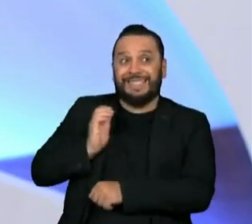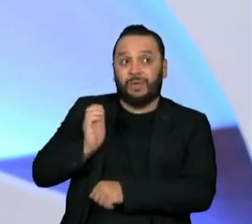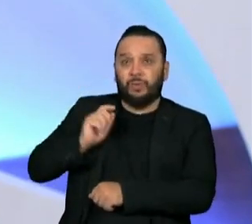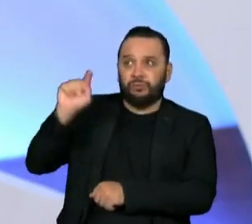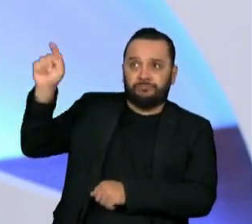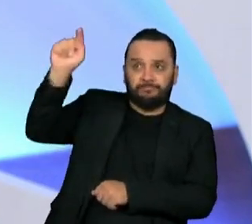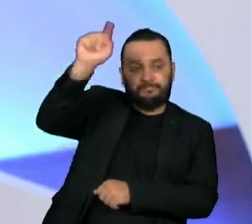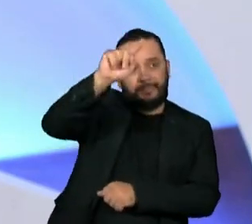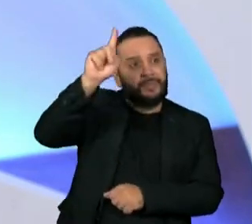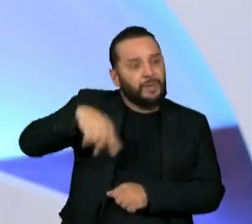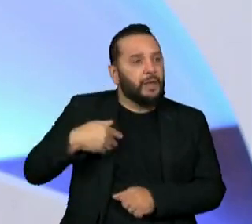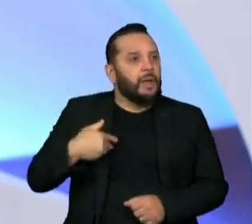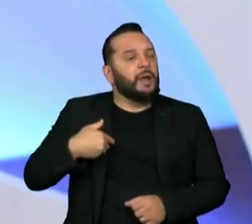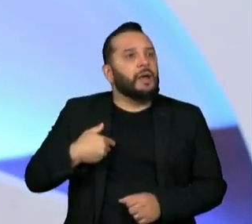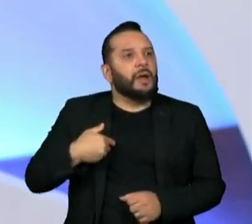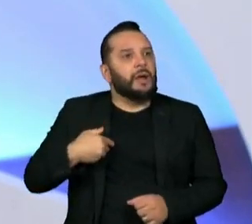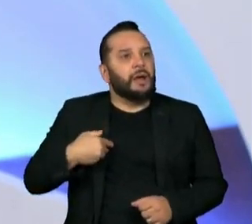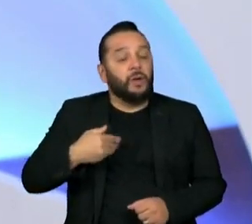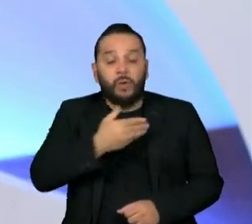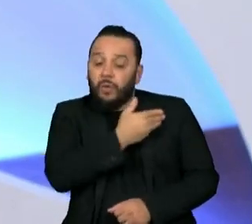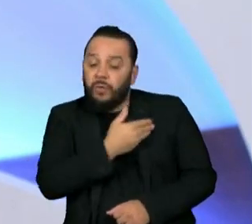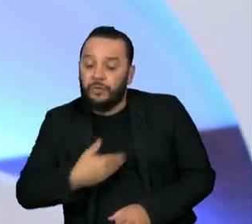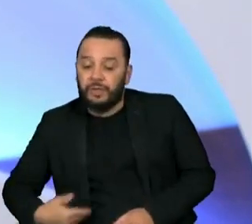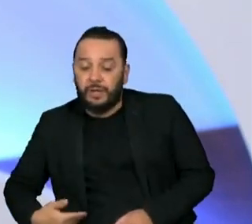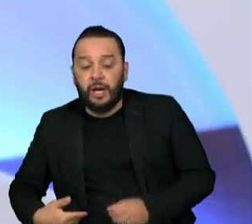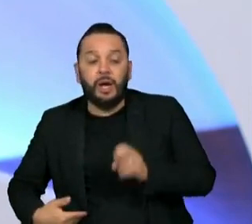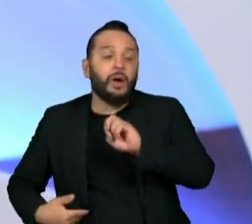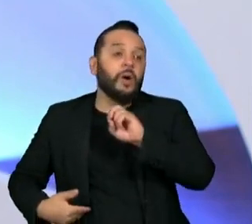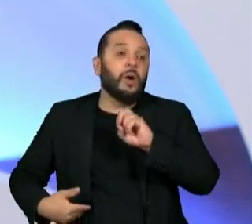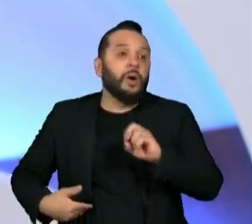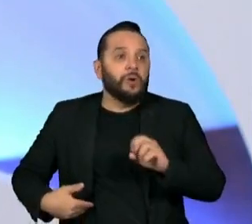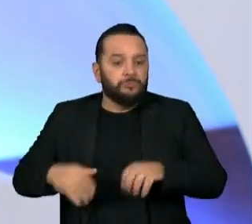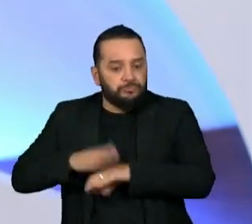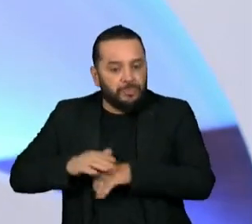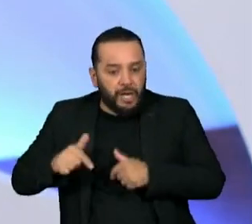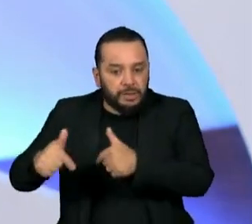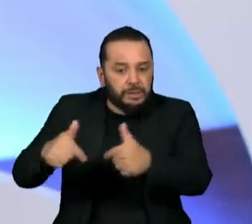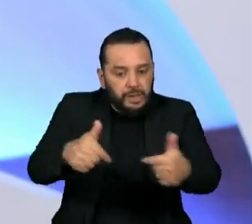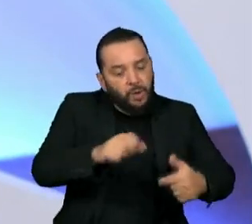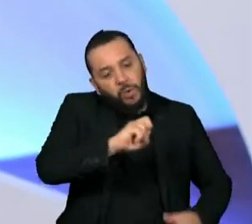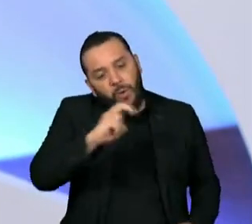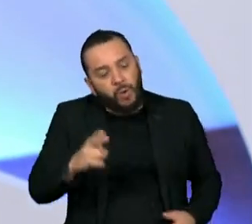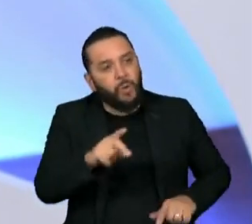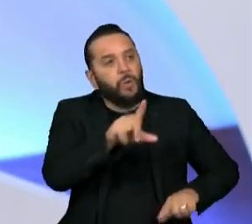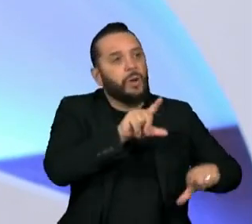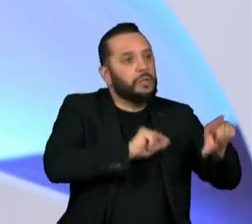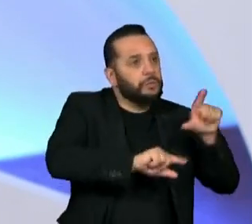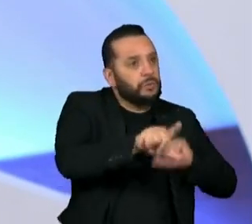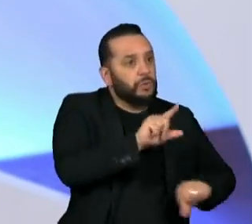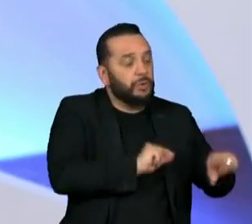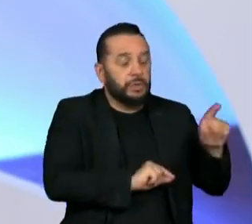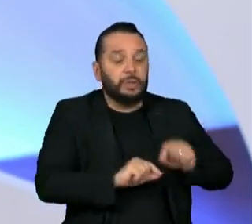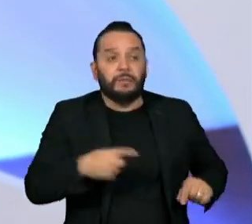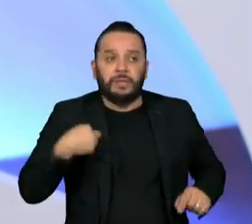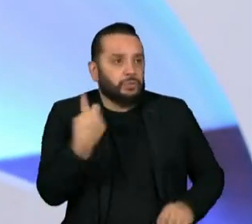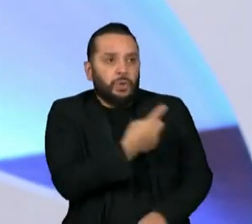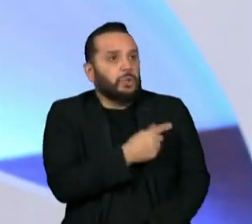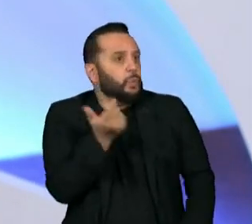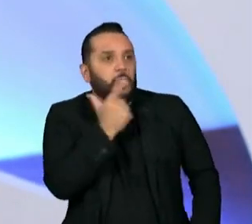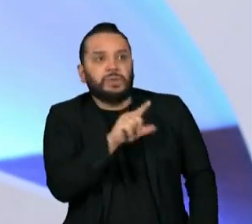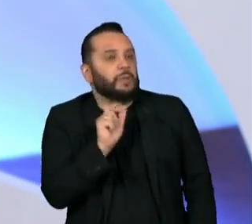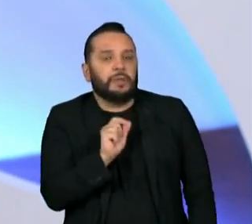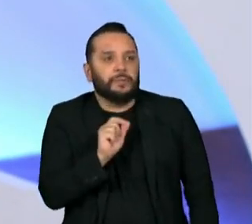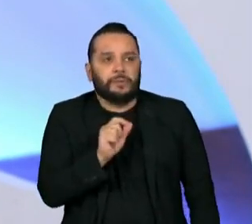fazer escolhas sobre Quais são as prioridades do governo e nós não conseguimos ainda espero que possamos caminhão o dia